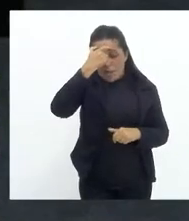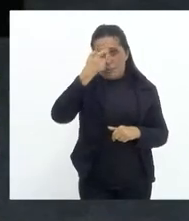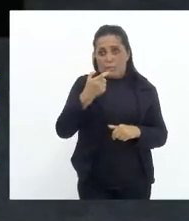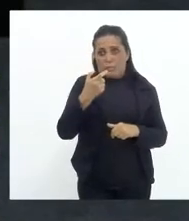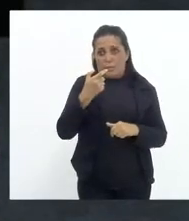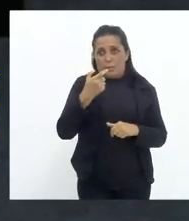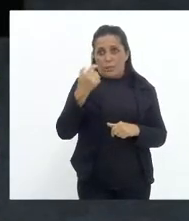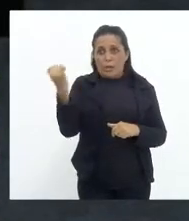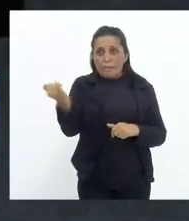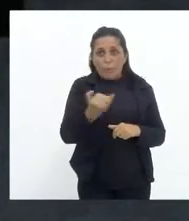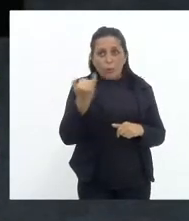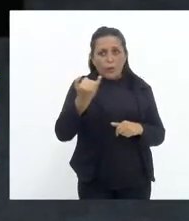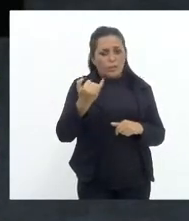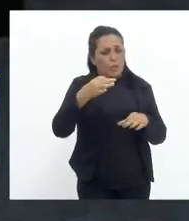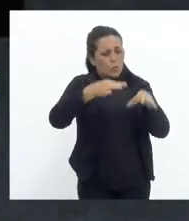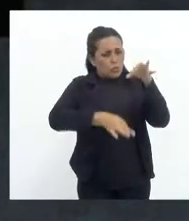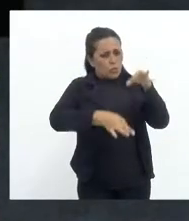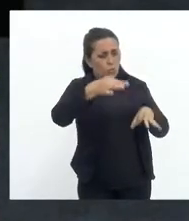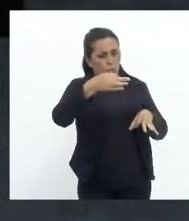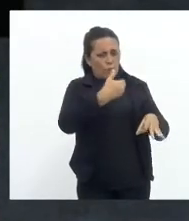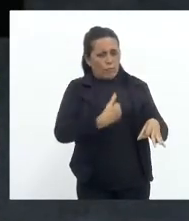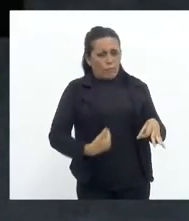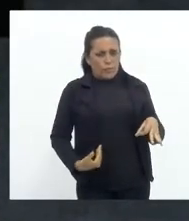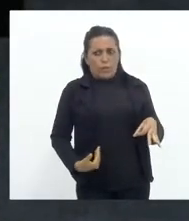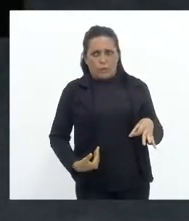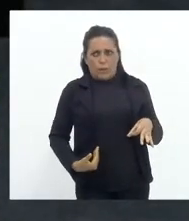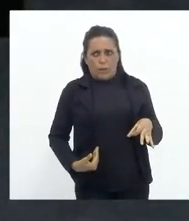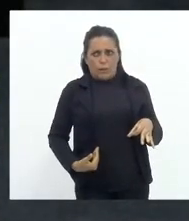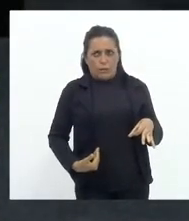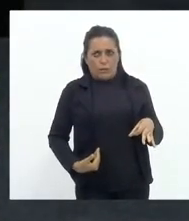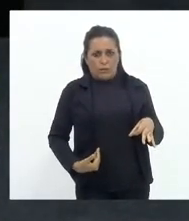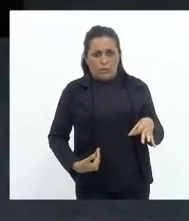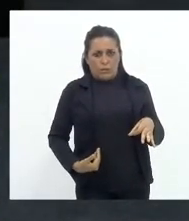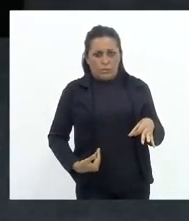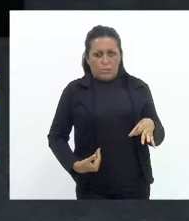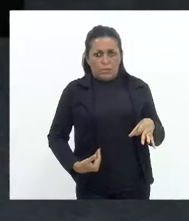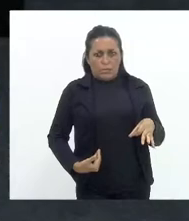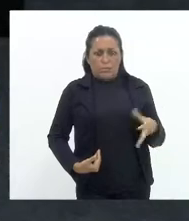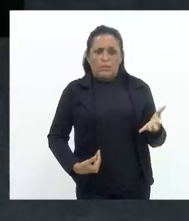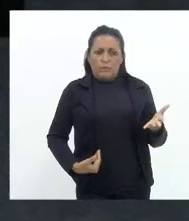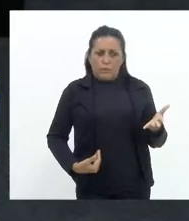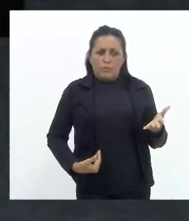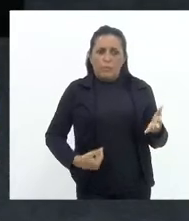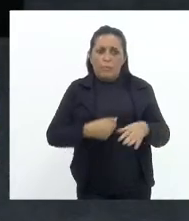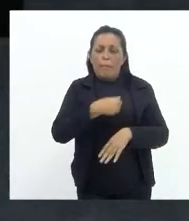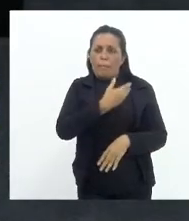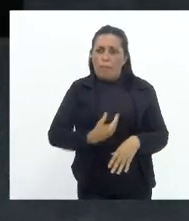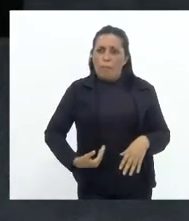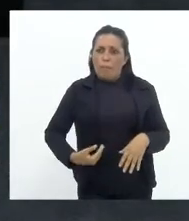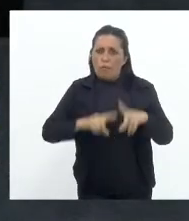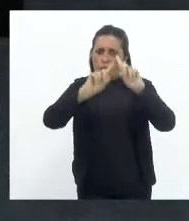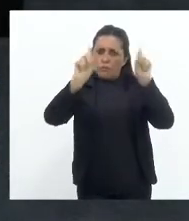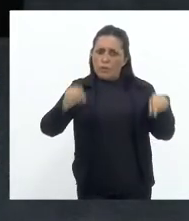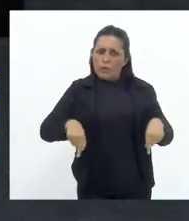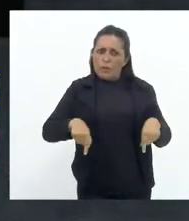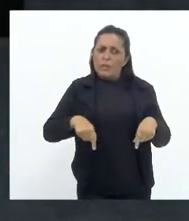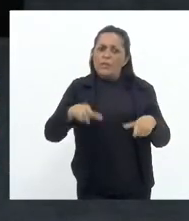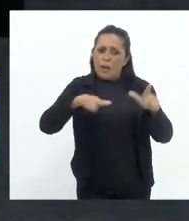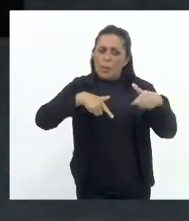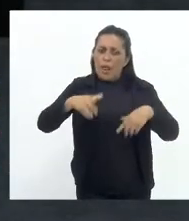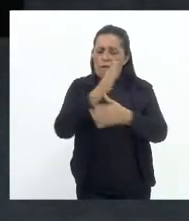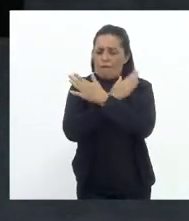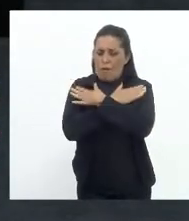seguinte é de grande é justo um funcionário público trabalha na sua folga não é justo sem receber a serviço do Estado